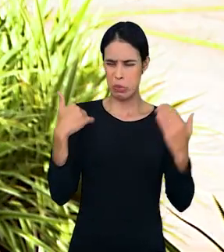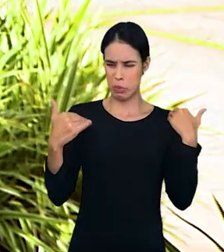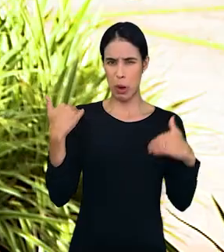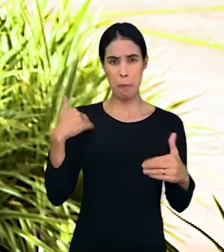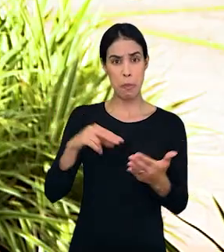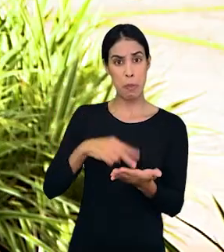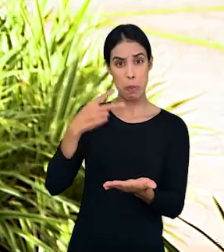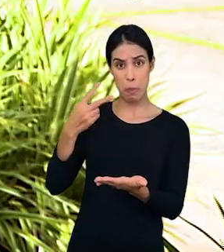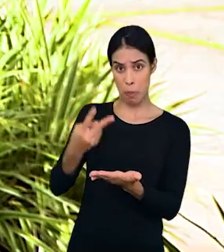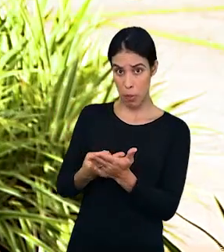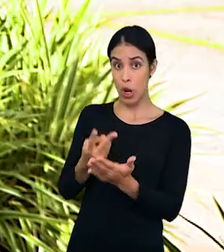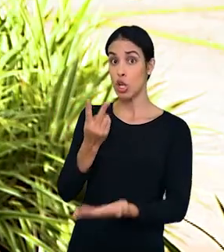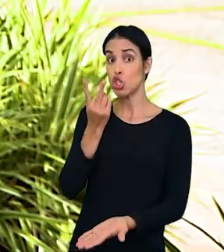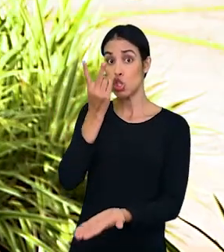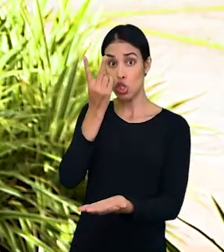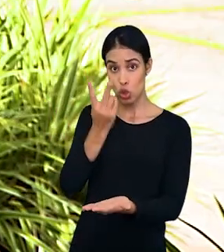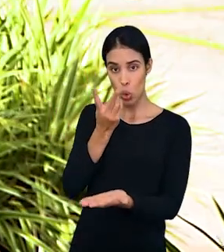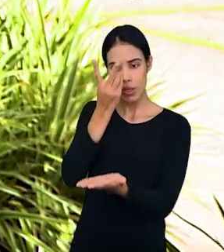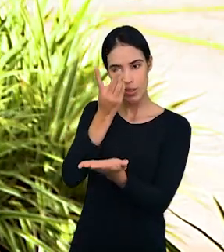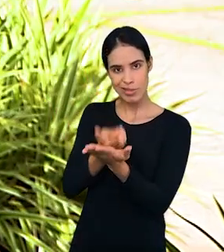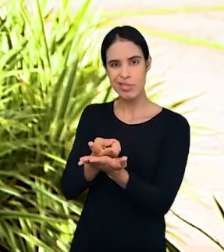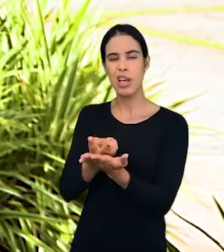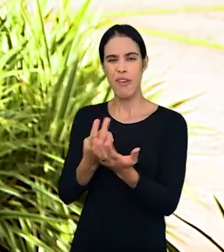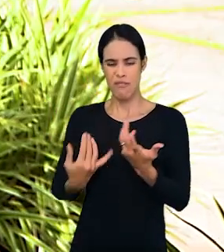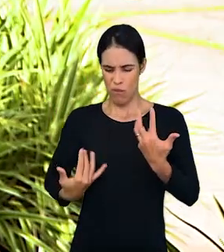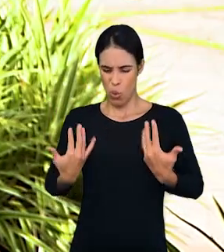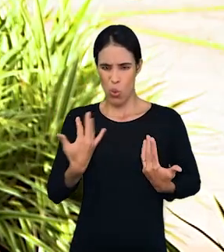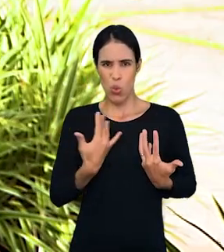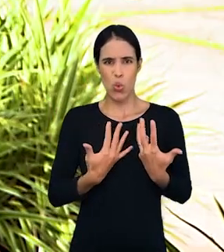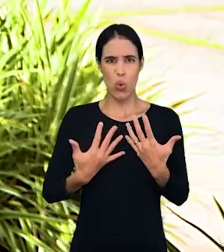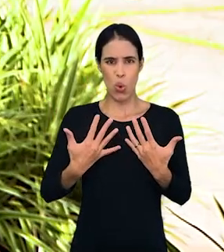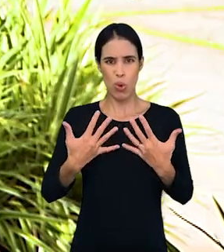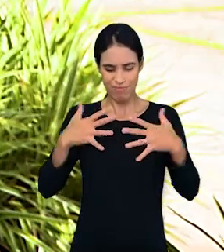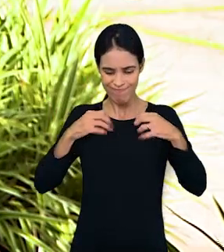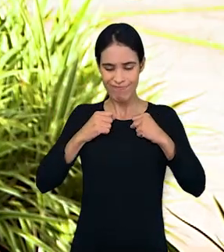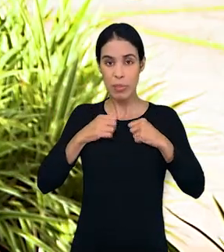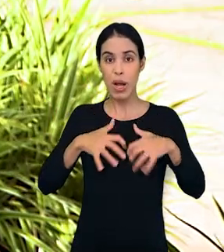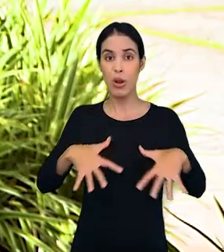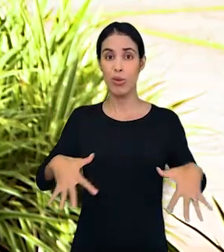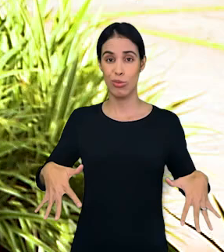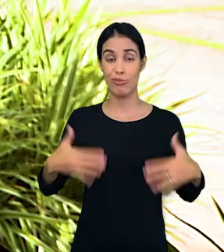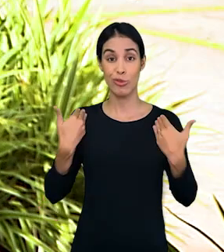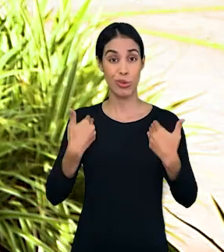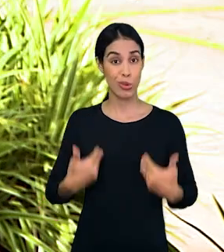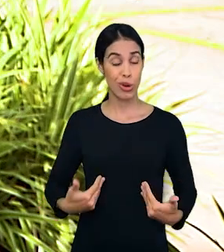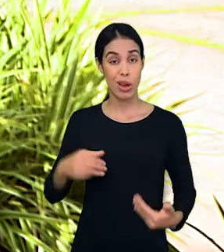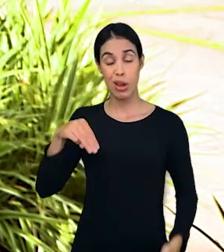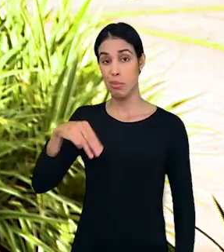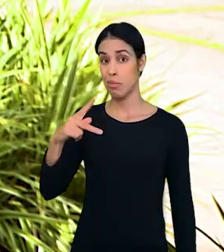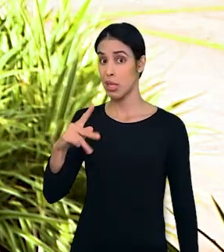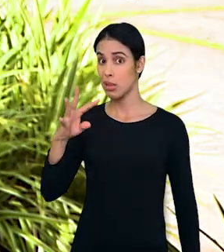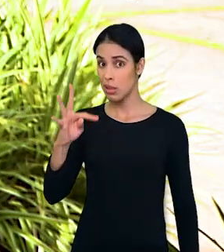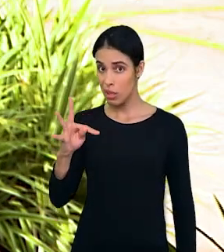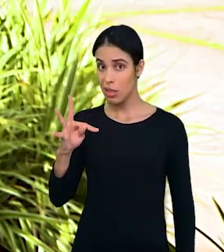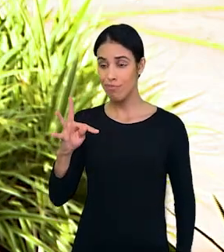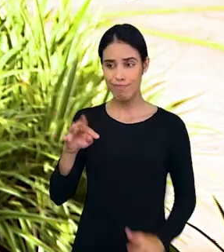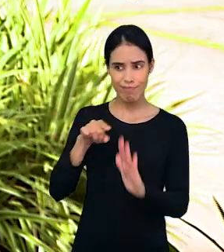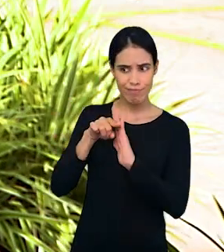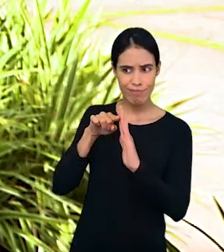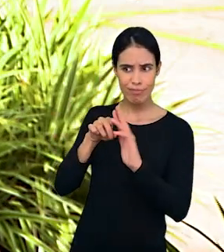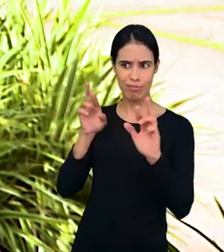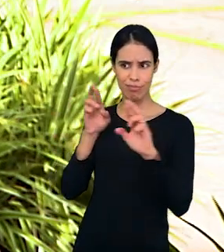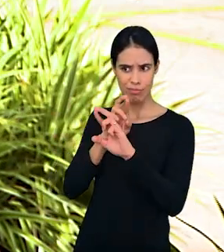feridos, 2 em situação grave, com queimaduras em grande parte do corpo. Segundo o MPT, mesmo